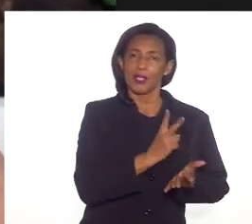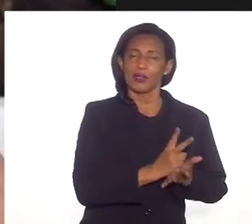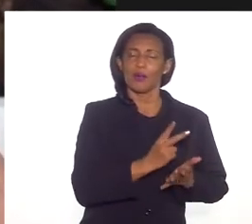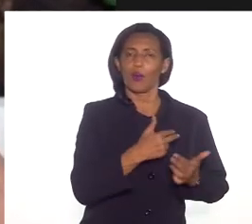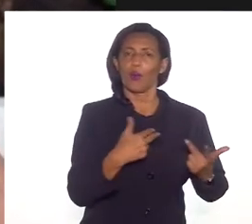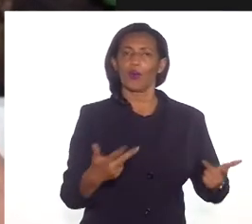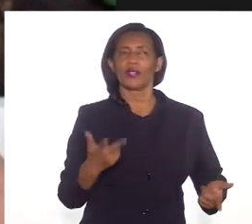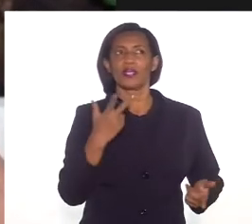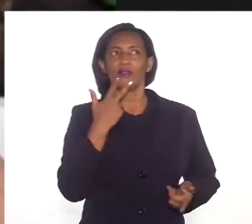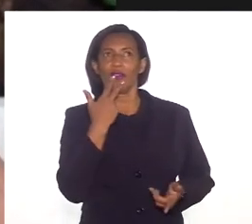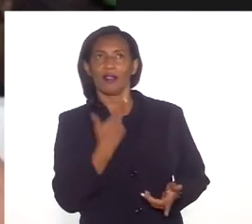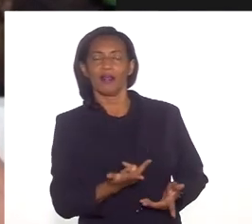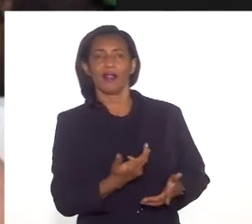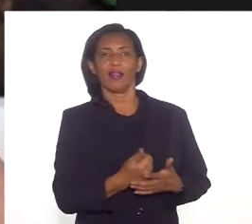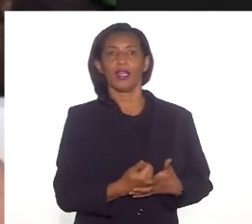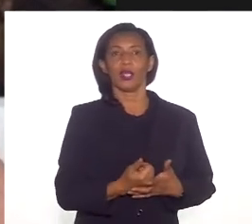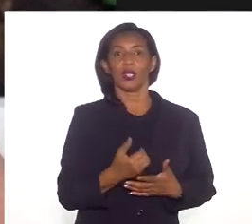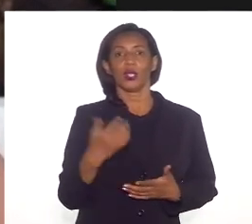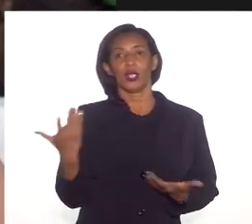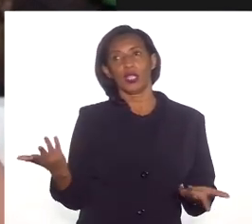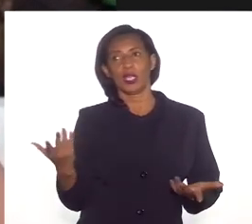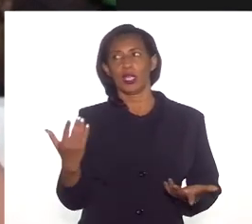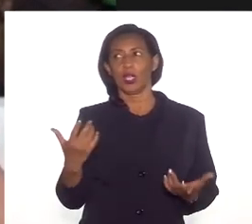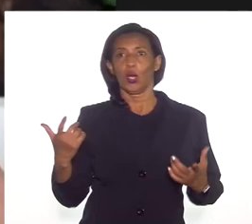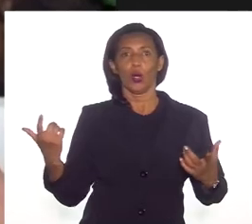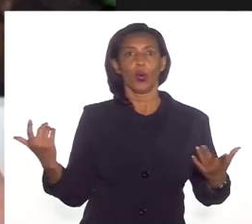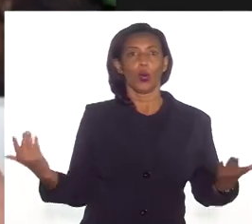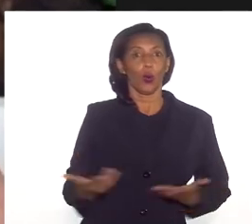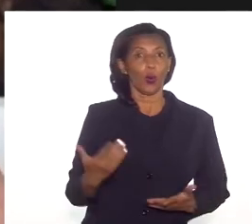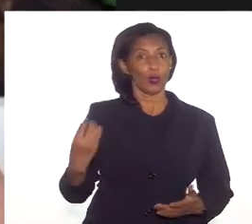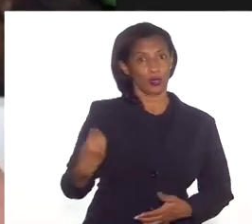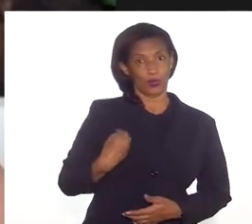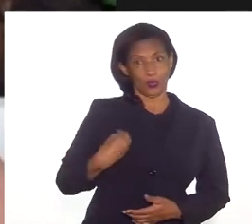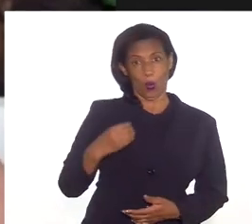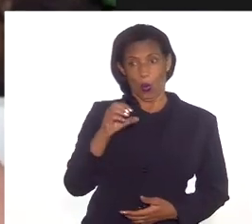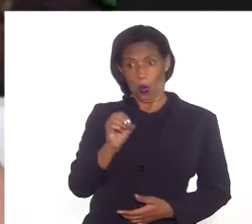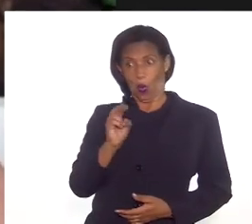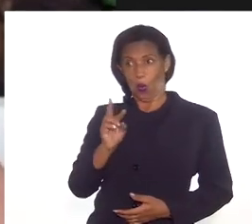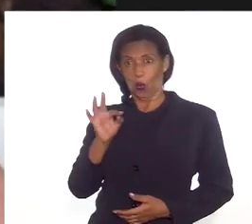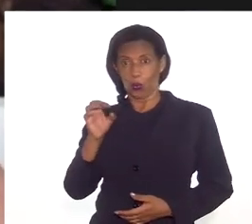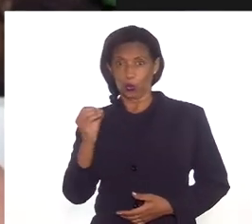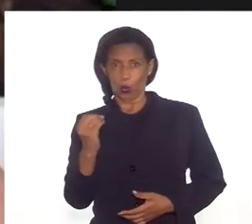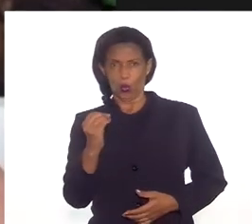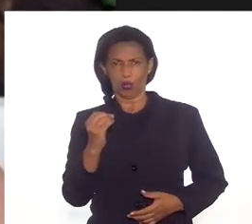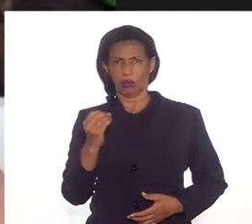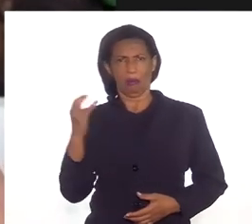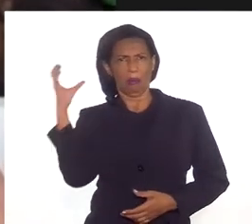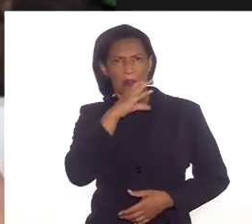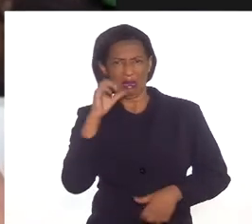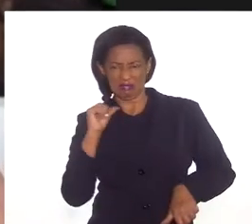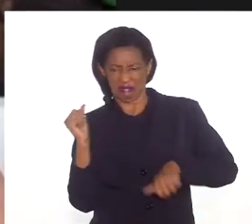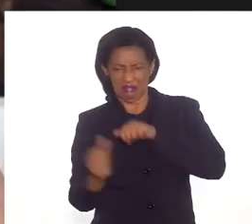Seria a mesma coisa que dizer assim que o outono que nós estamos vivendo agora não tem pressa